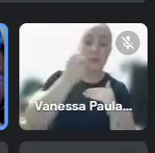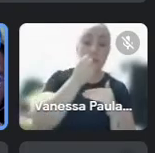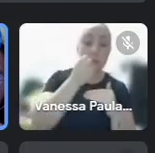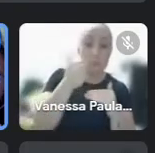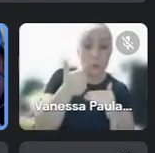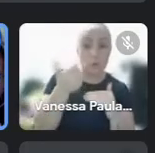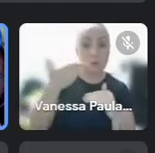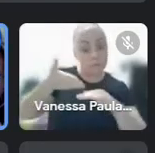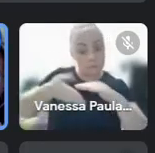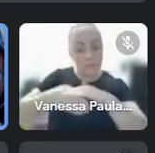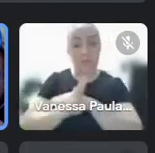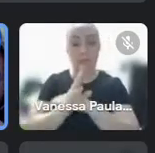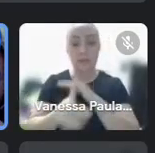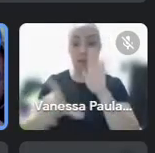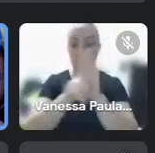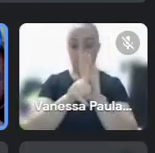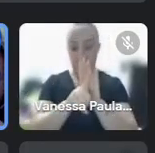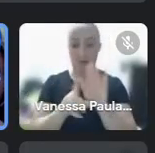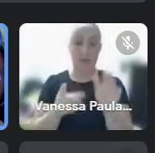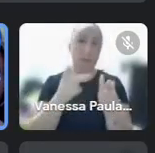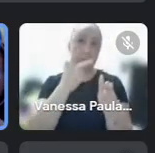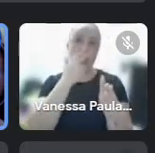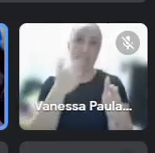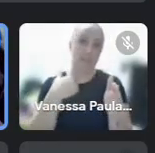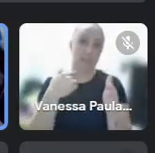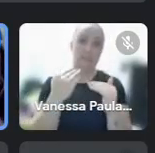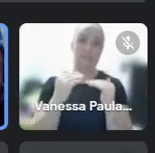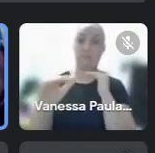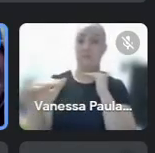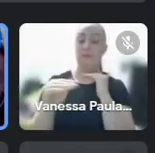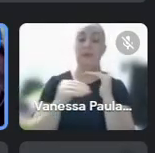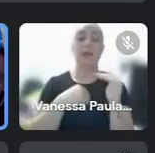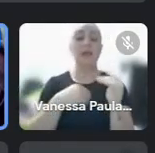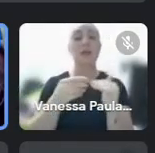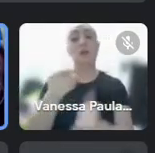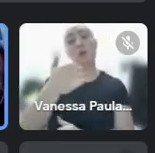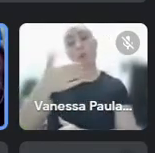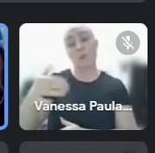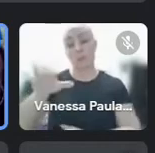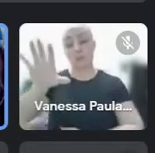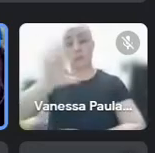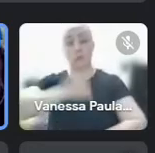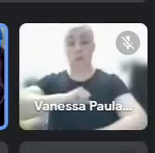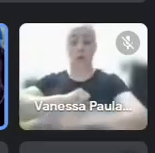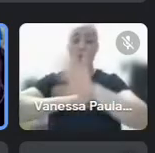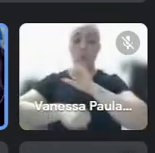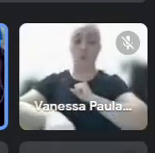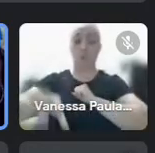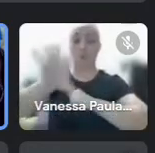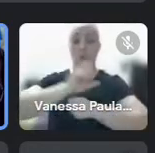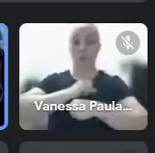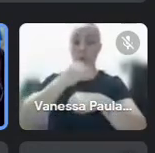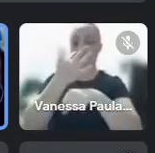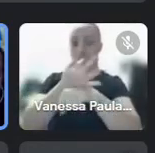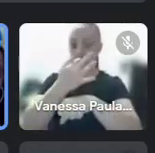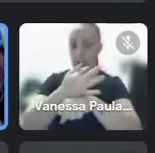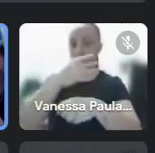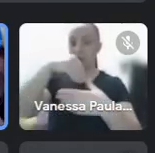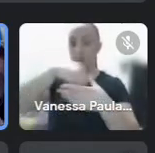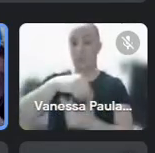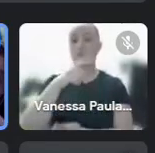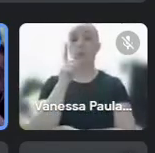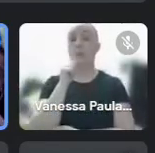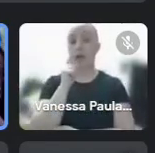para entrar na lei como ilegalidade, os peixes estão absorvendo esse metal que está na água.